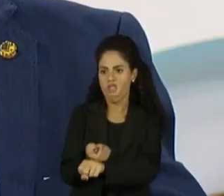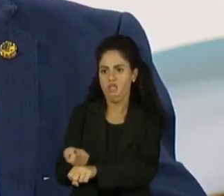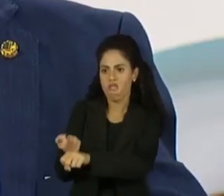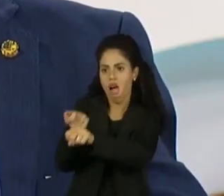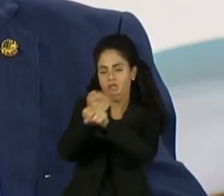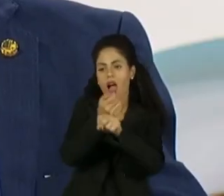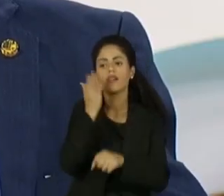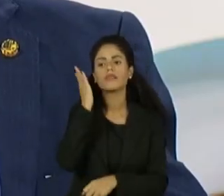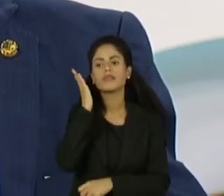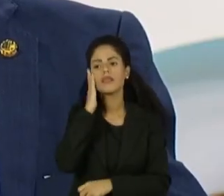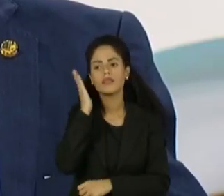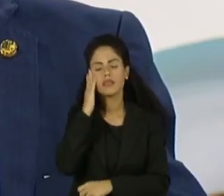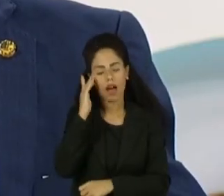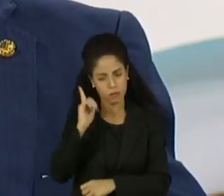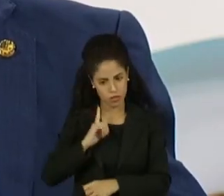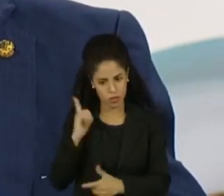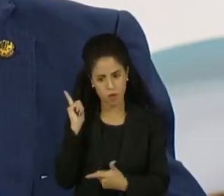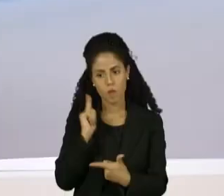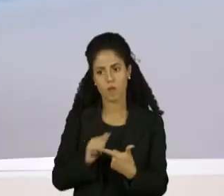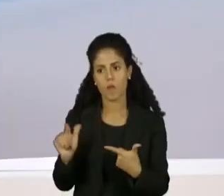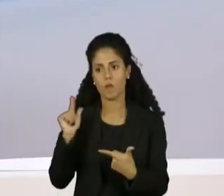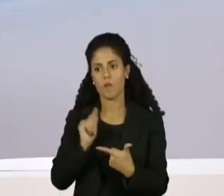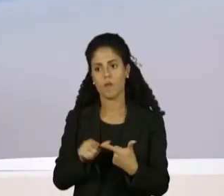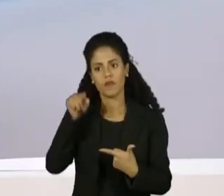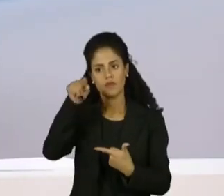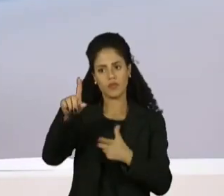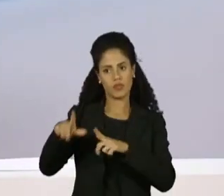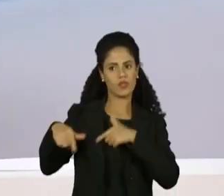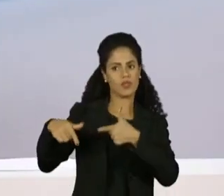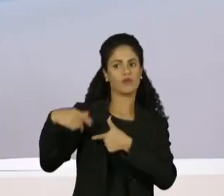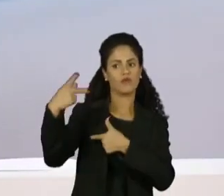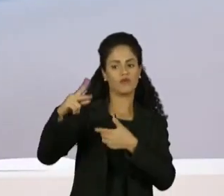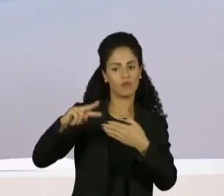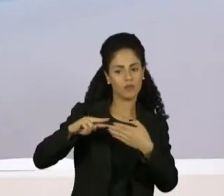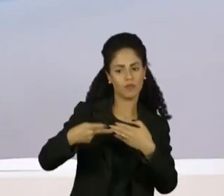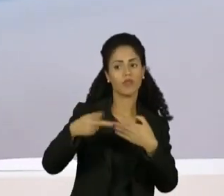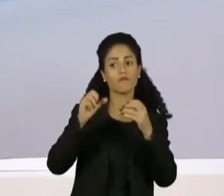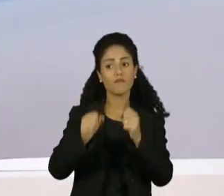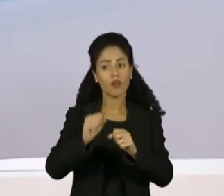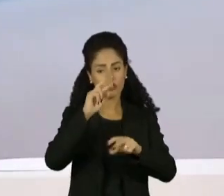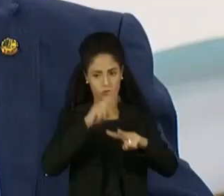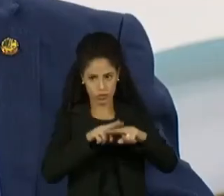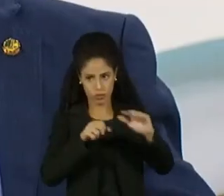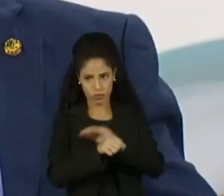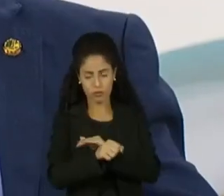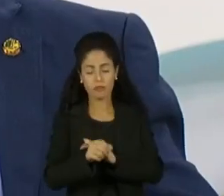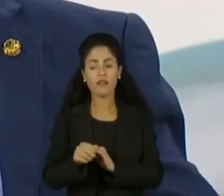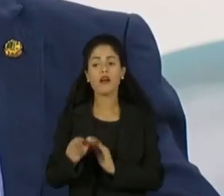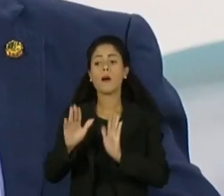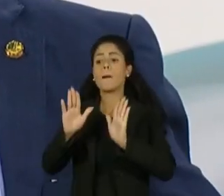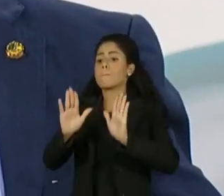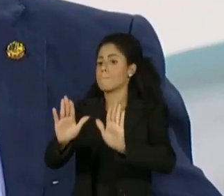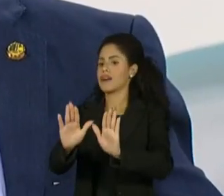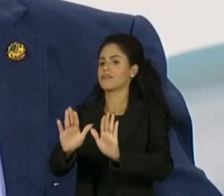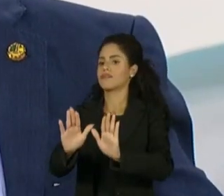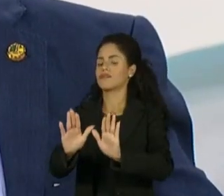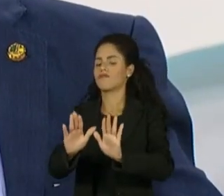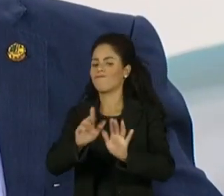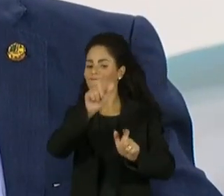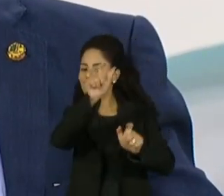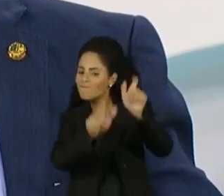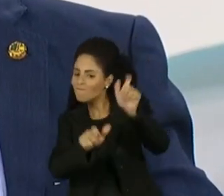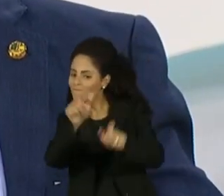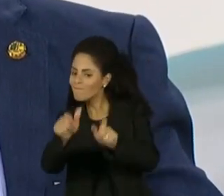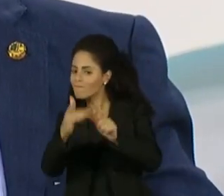risco inerente daquela ação que você está perpetrando. Você pode eventualmente ser preso. Mas quando você encontra pessoas